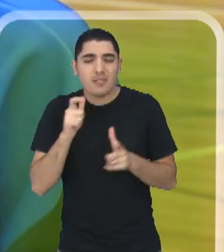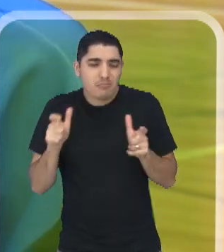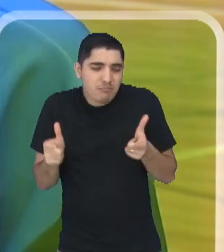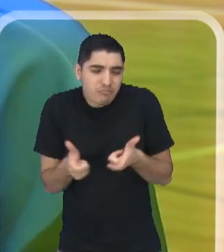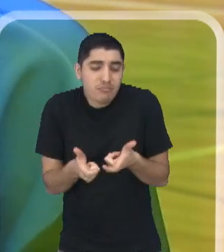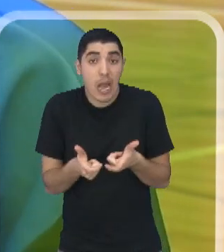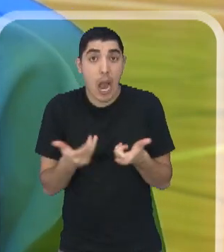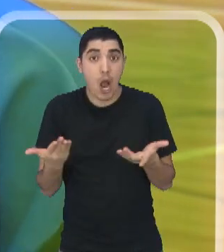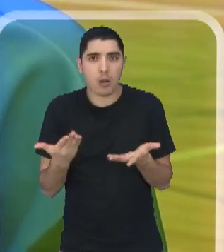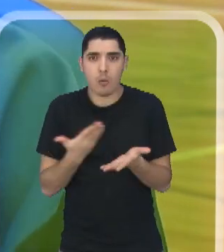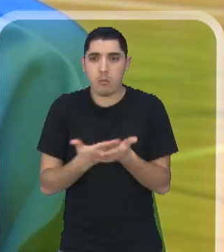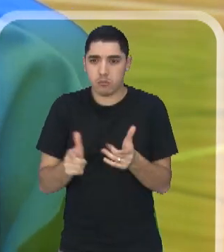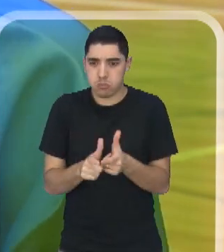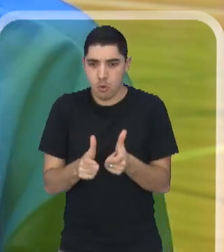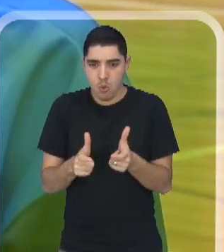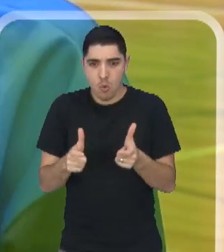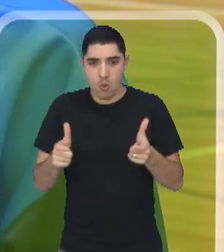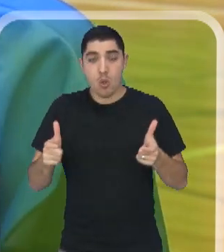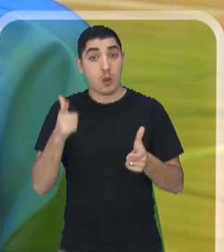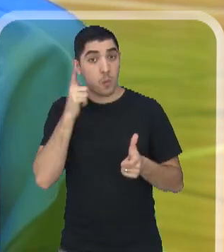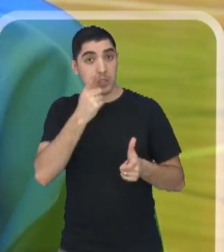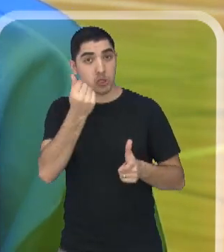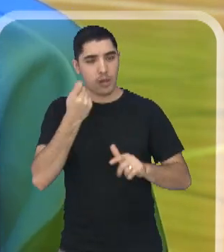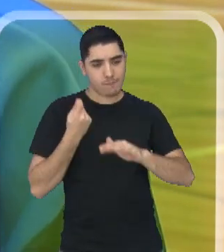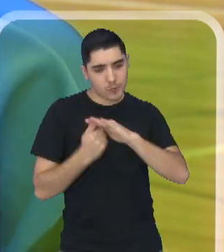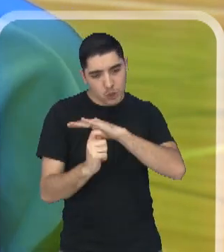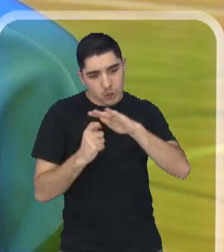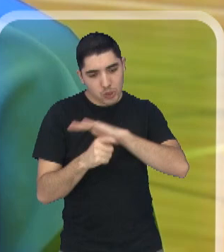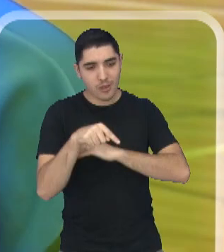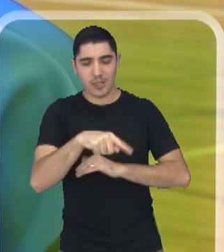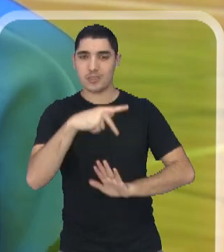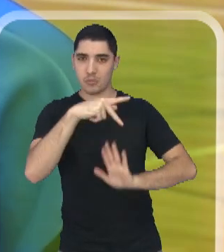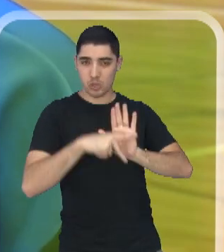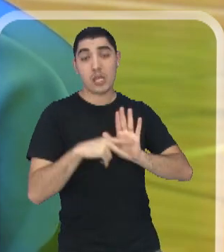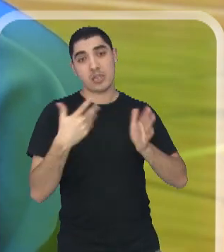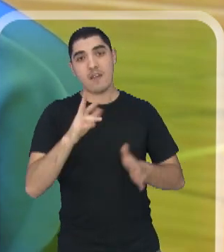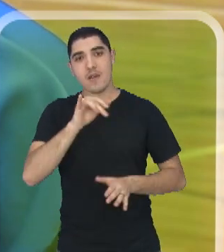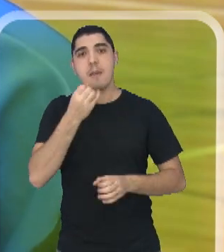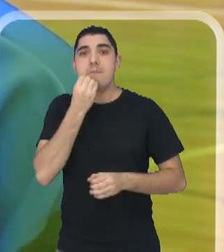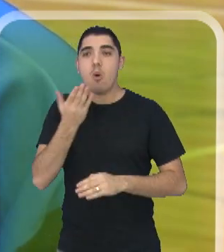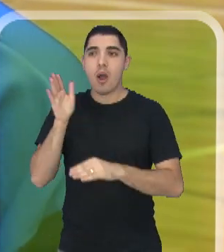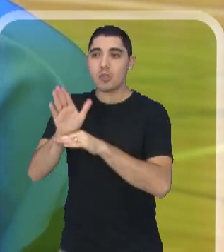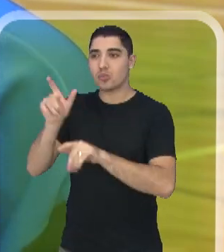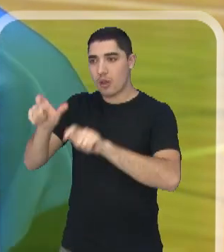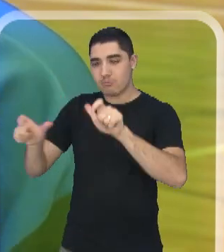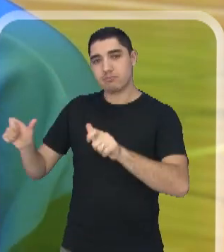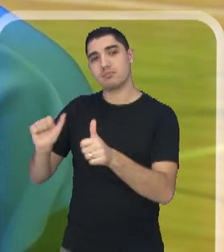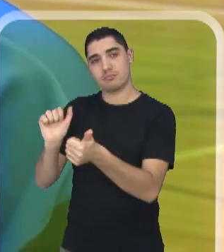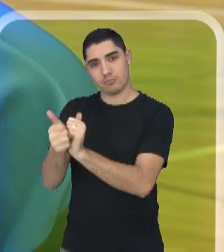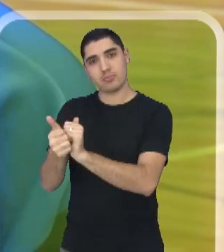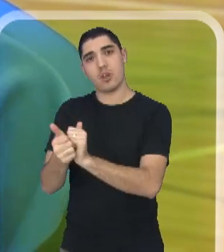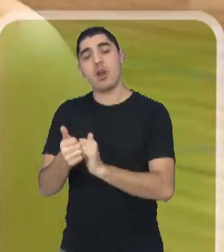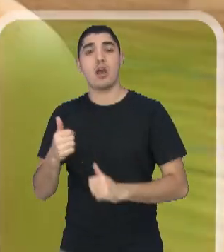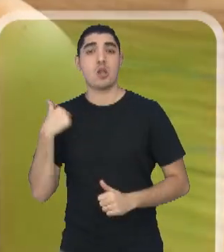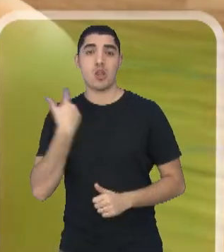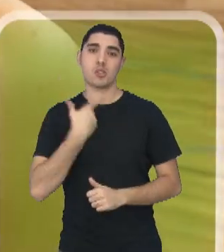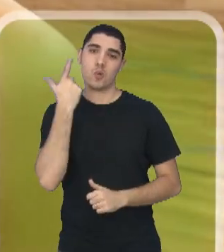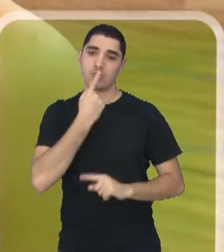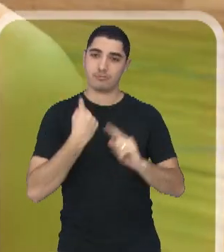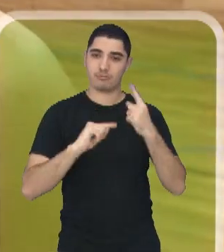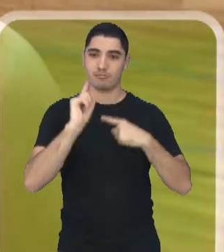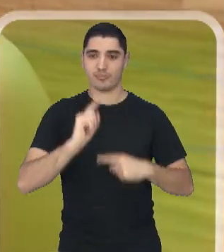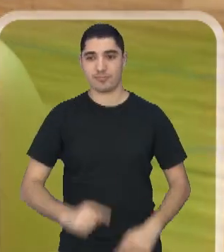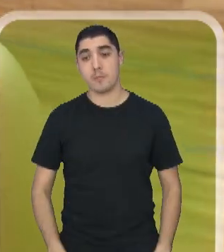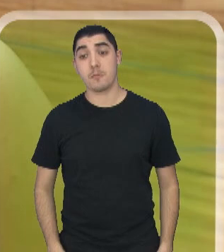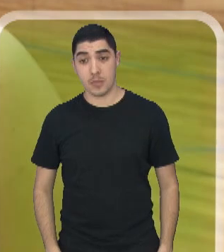a cada ano que passa, eles conseguem investir um pouco mais no projeto. Então, tipo assim, isso é muito bom para as atletas. A gente consegue evoluir sempre mais. Eu acho que